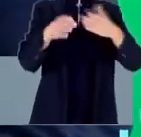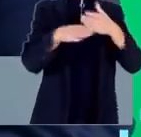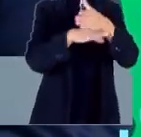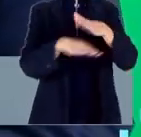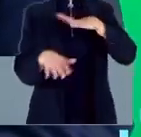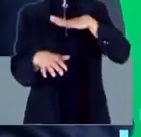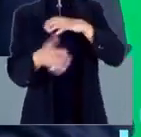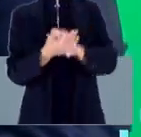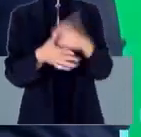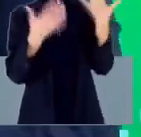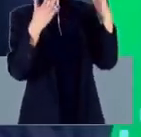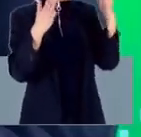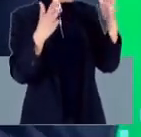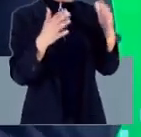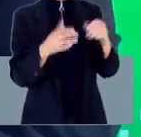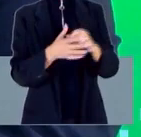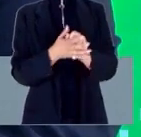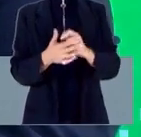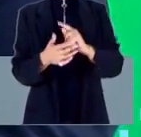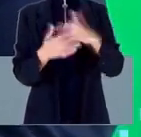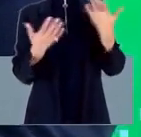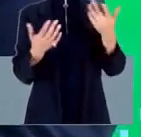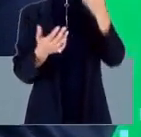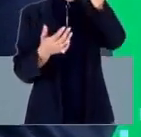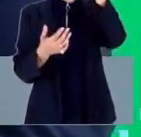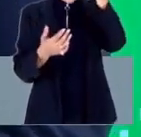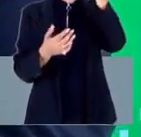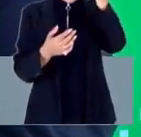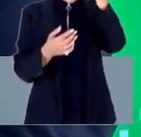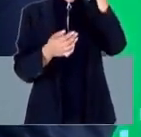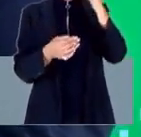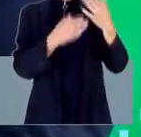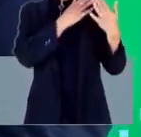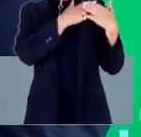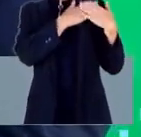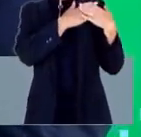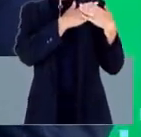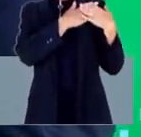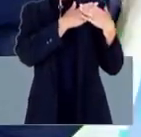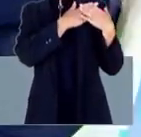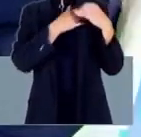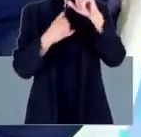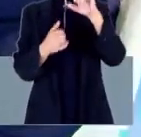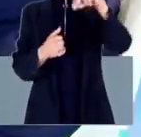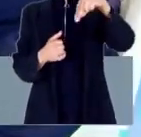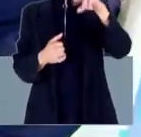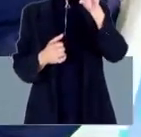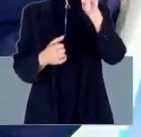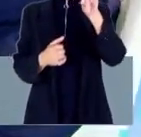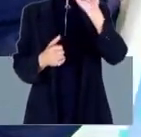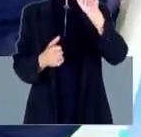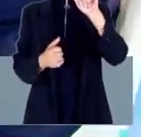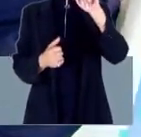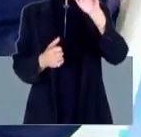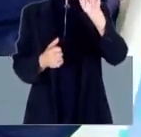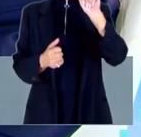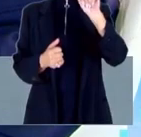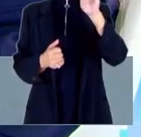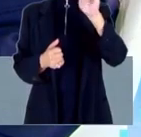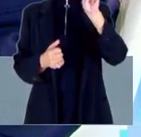pressionante Parabéns aí o pessoal de Indaiatuba né Você sabe qual é a quantidade de